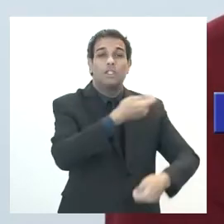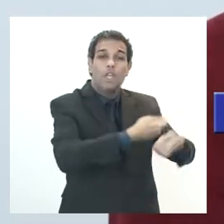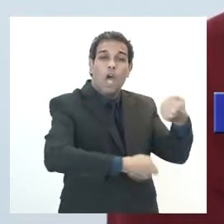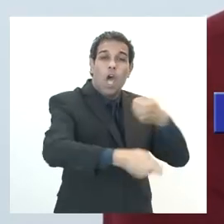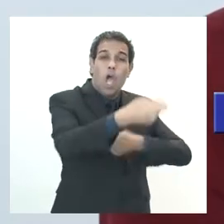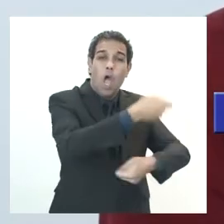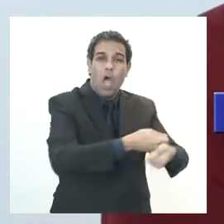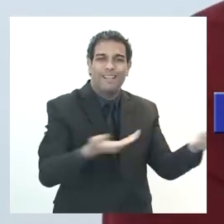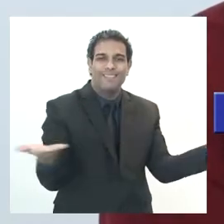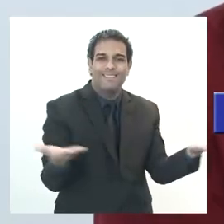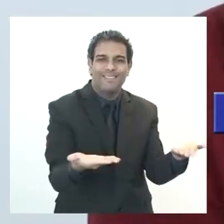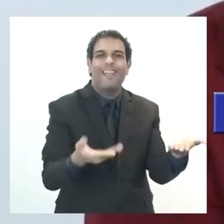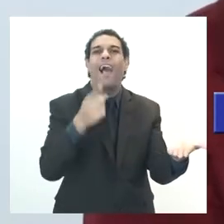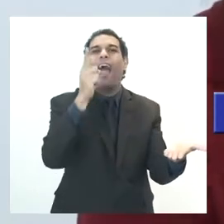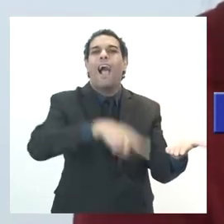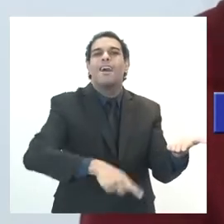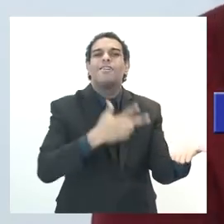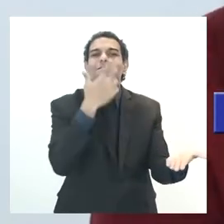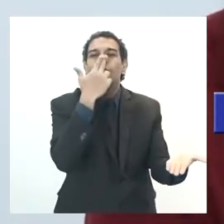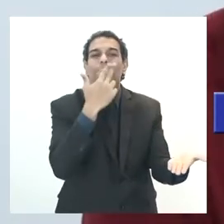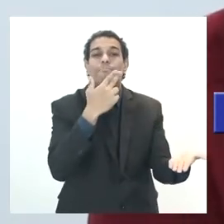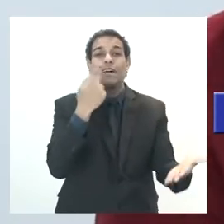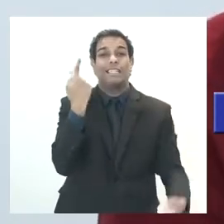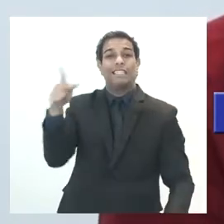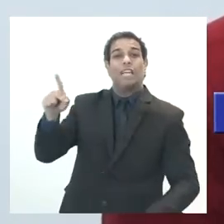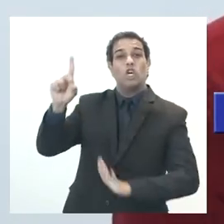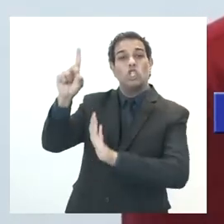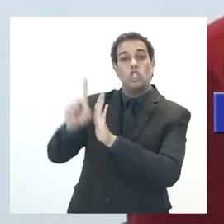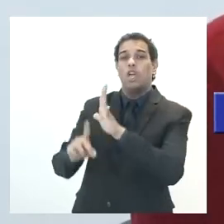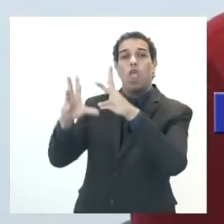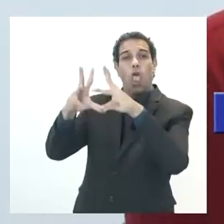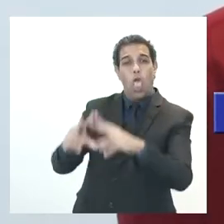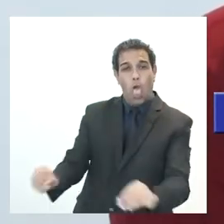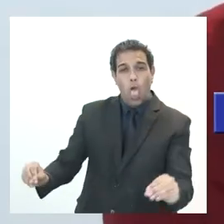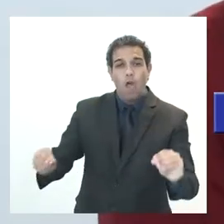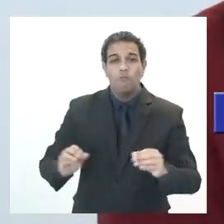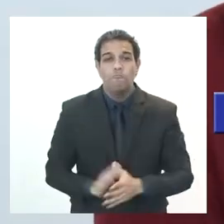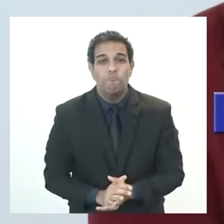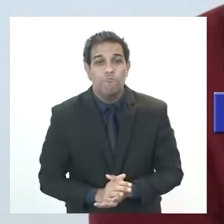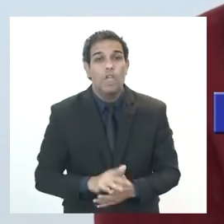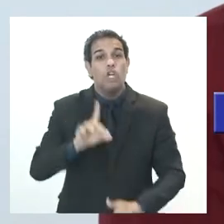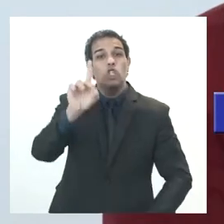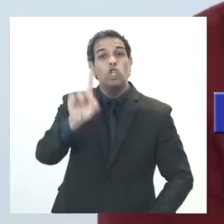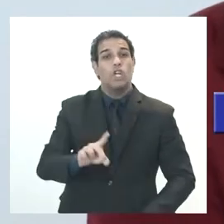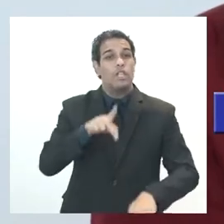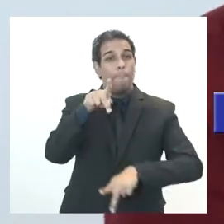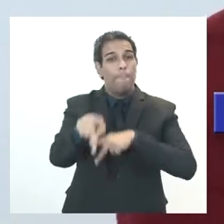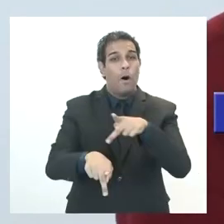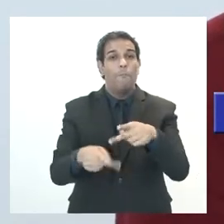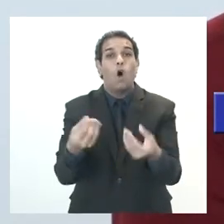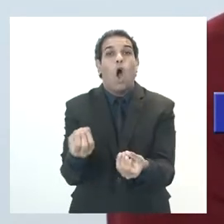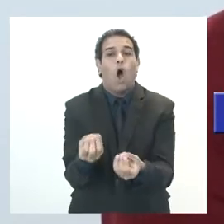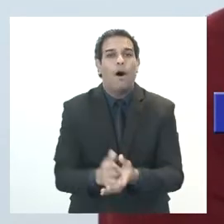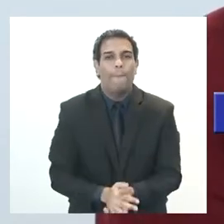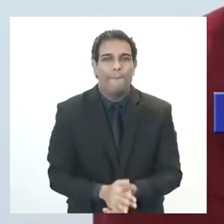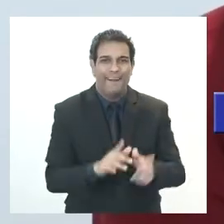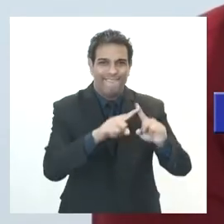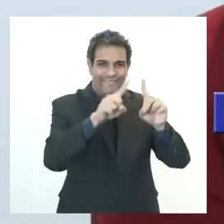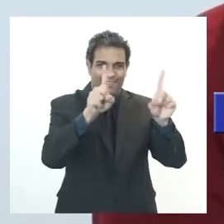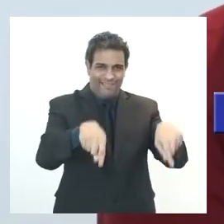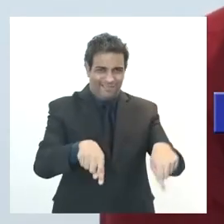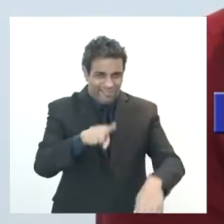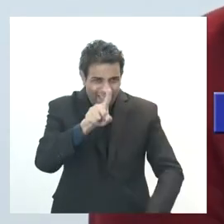administrativa ela é destruição dos direitos deles né no direito da população que Servidor Público não são